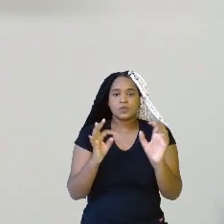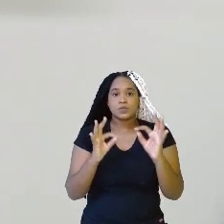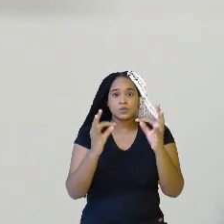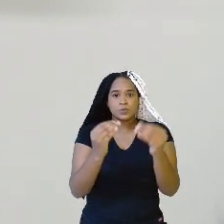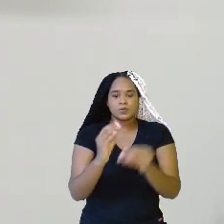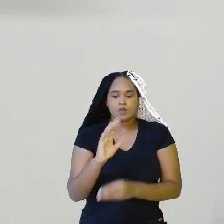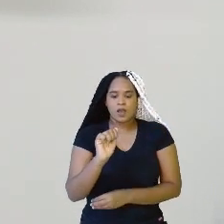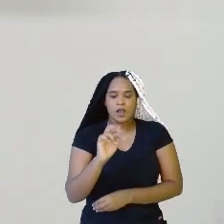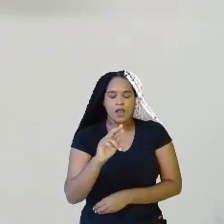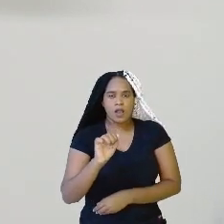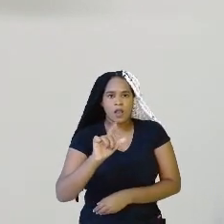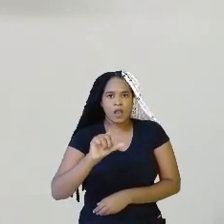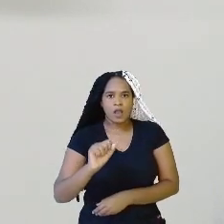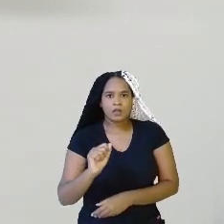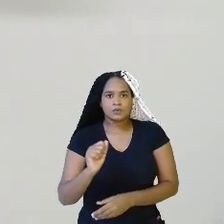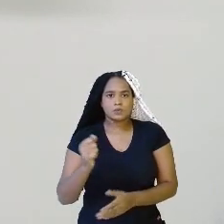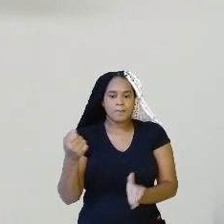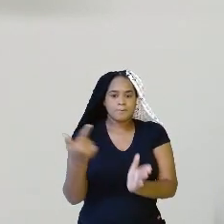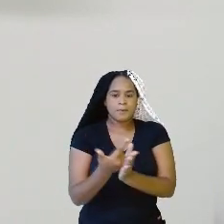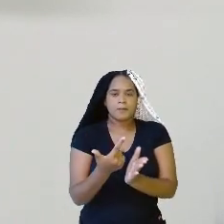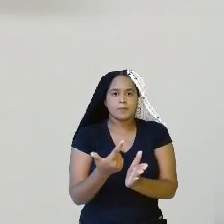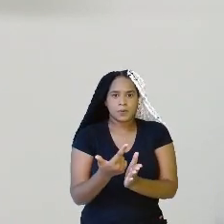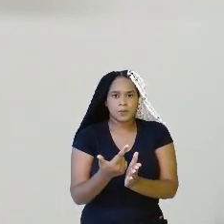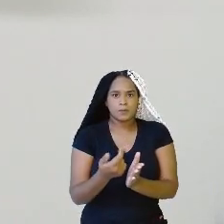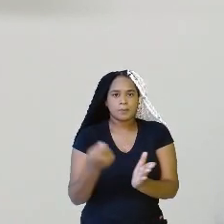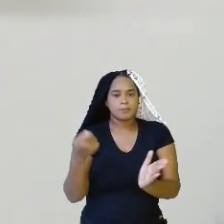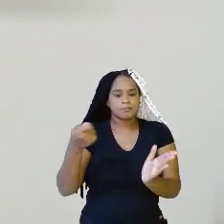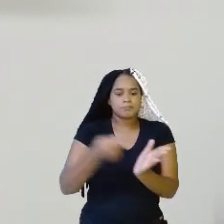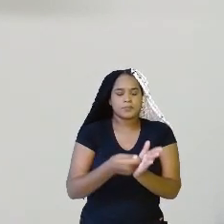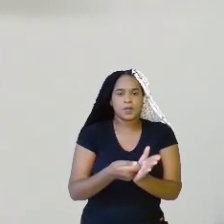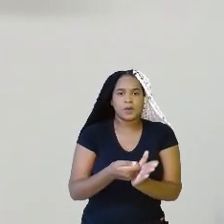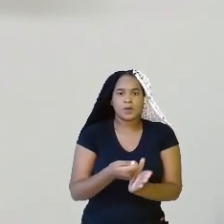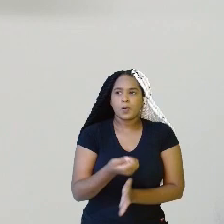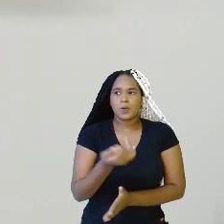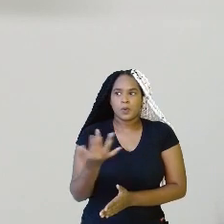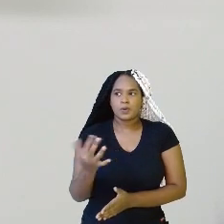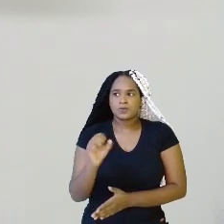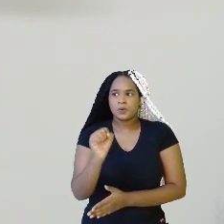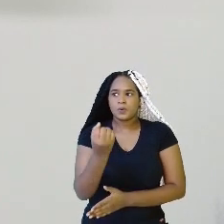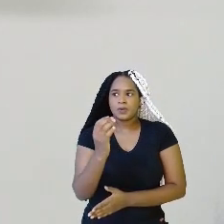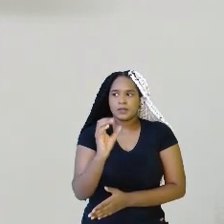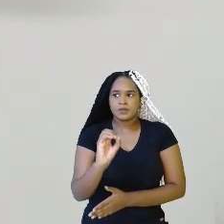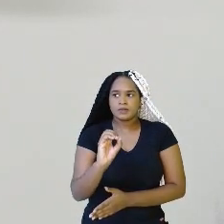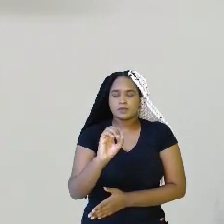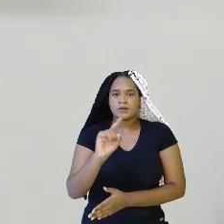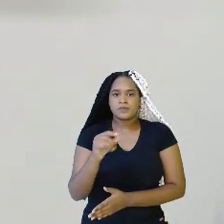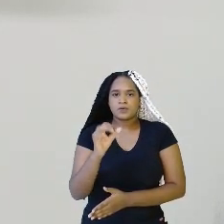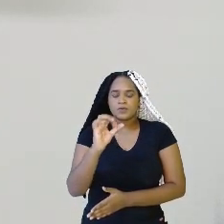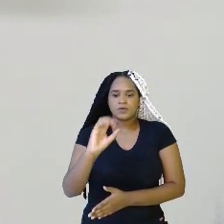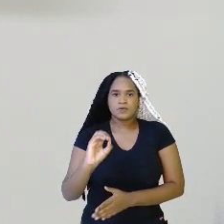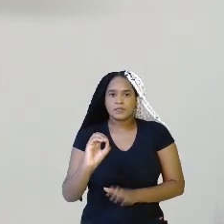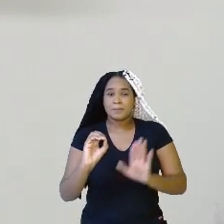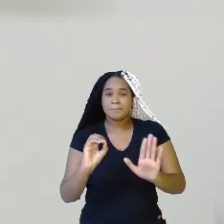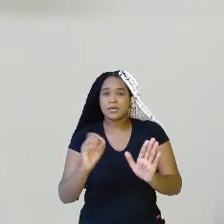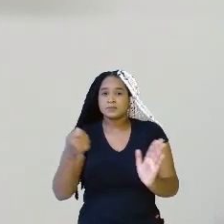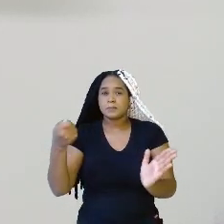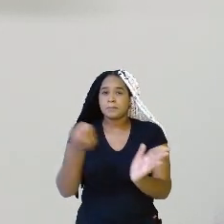gastou 80 com os numerais comprados para sua filha. Mas ele pagou